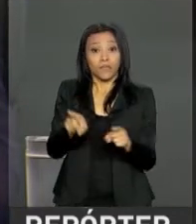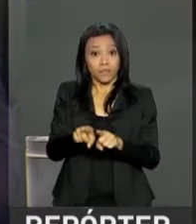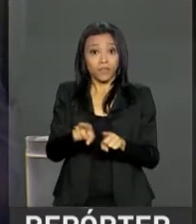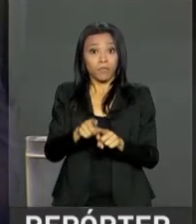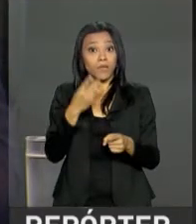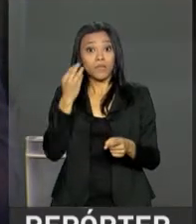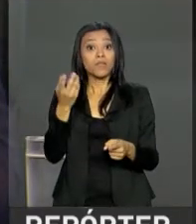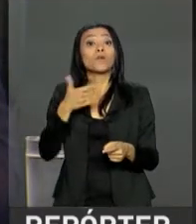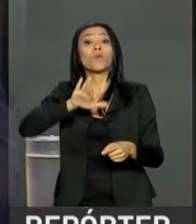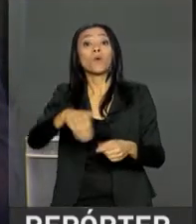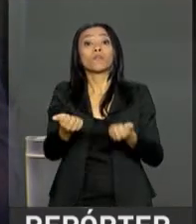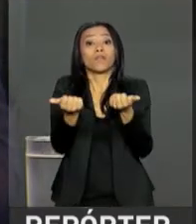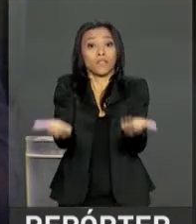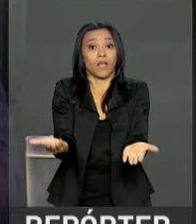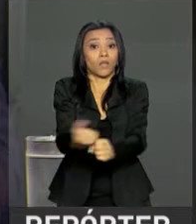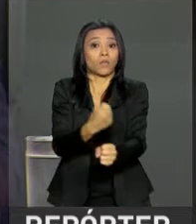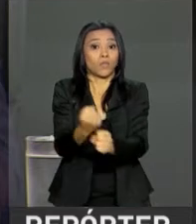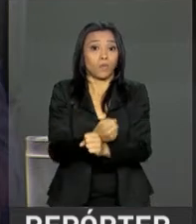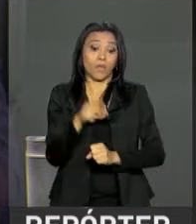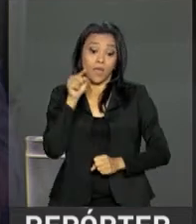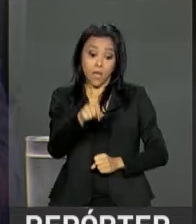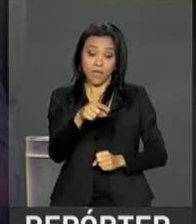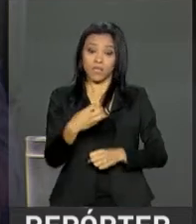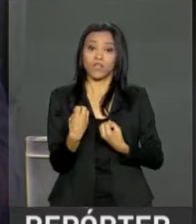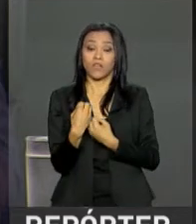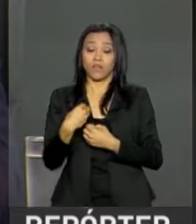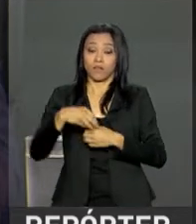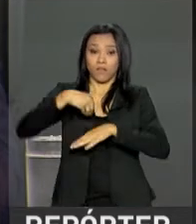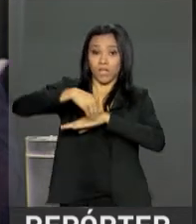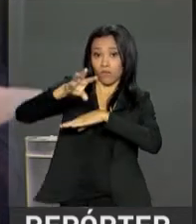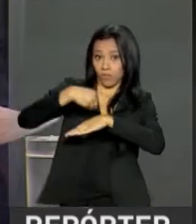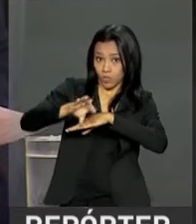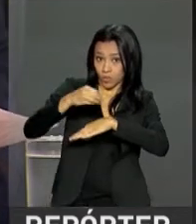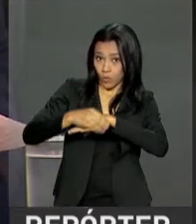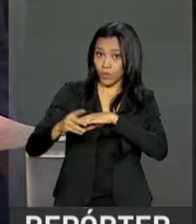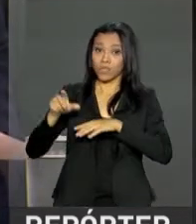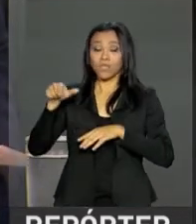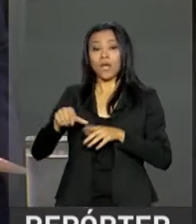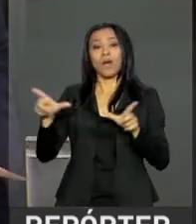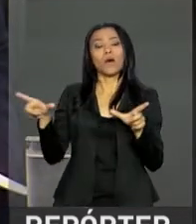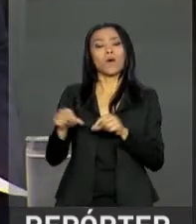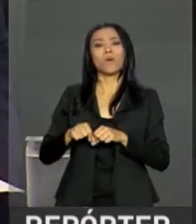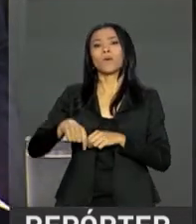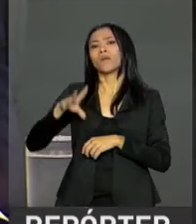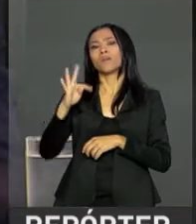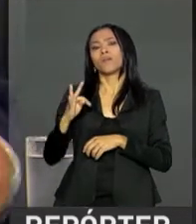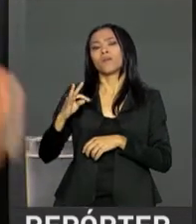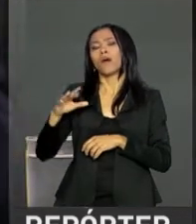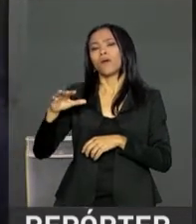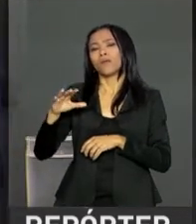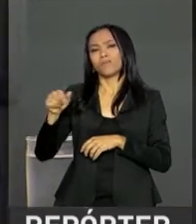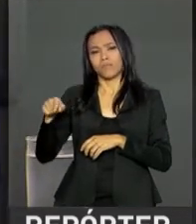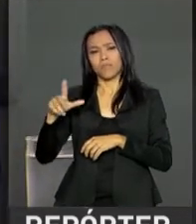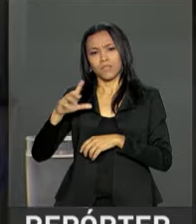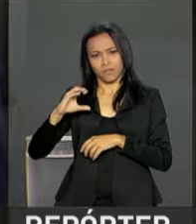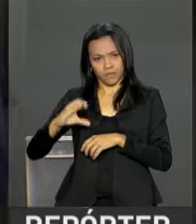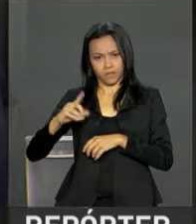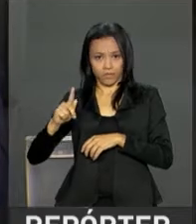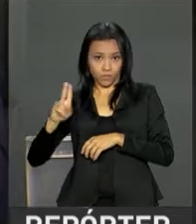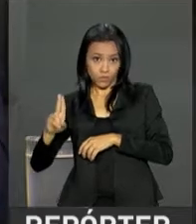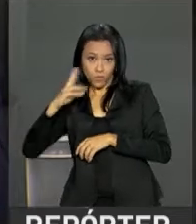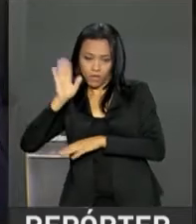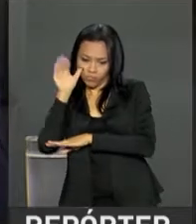entrega de obras. O painel fornecerá aos órgãos de controle uma base consolidada de informações, facilitando